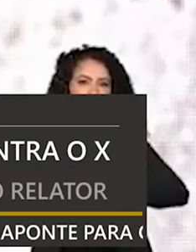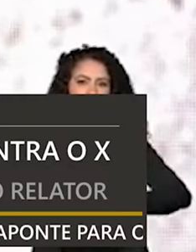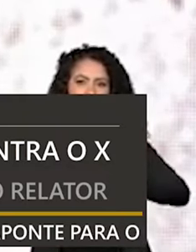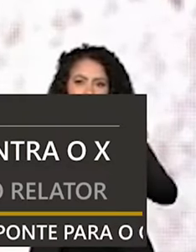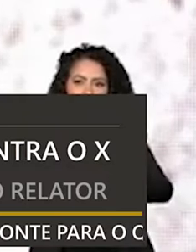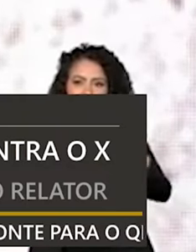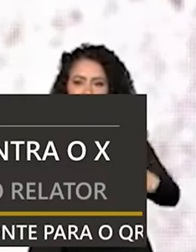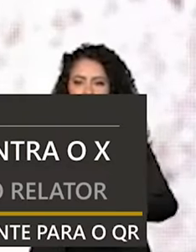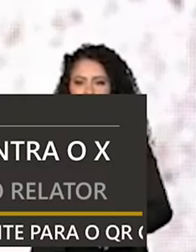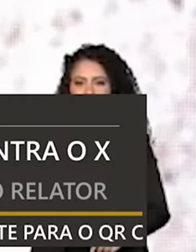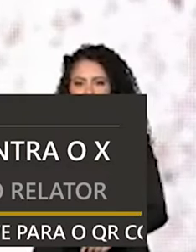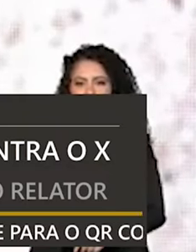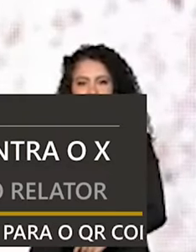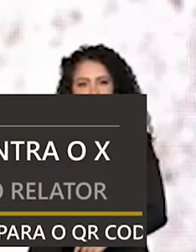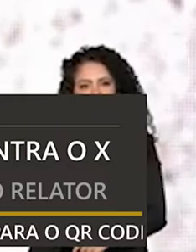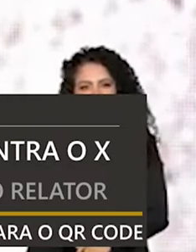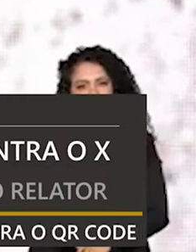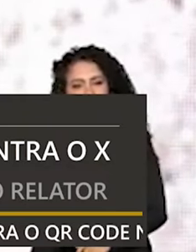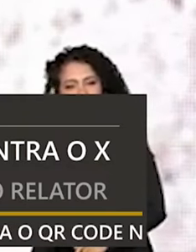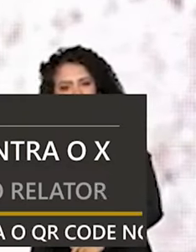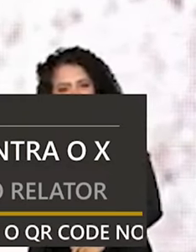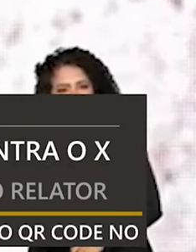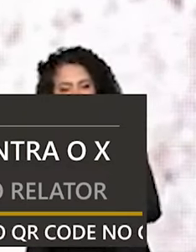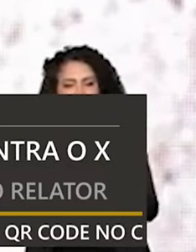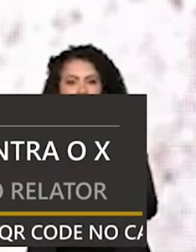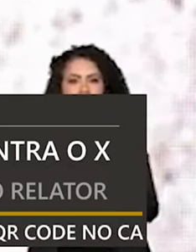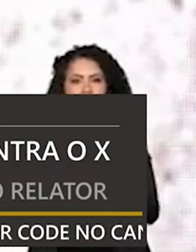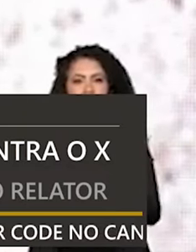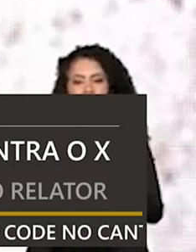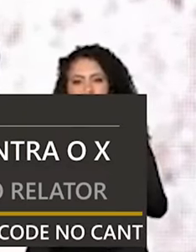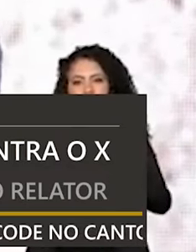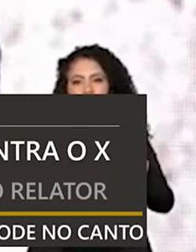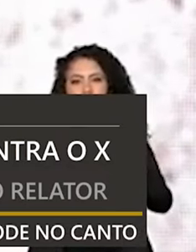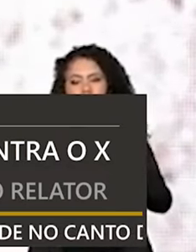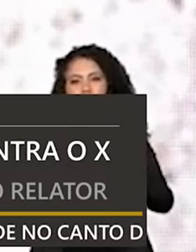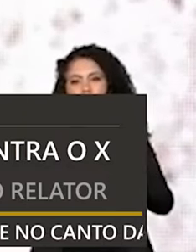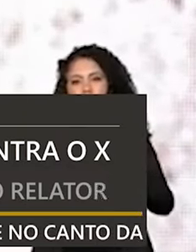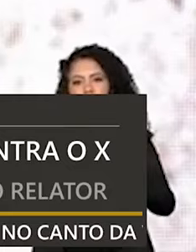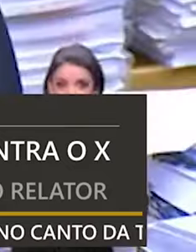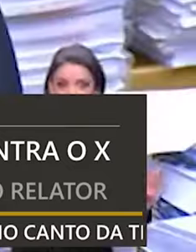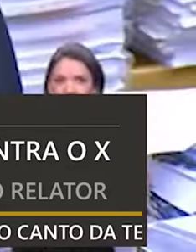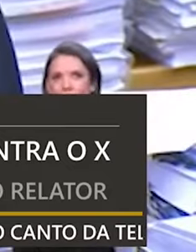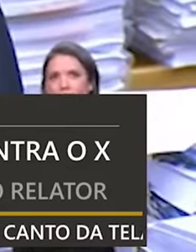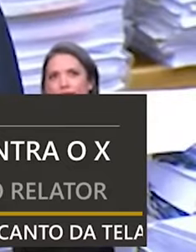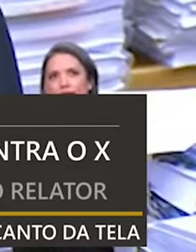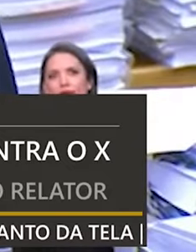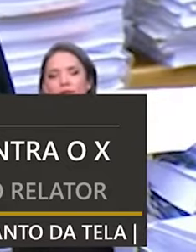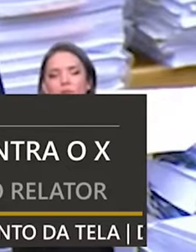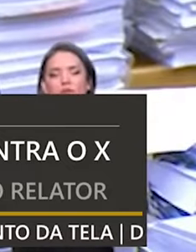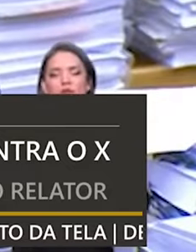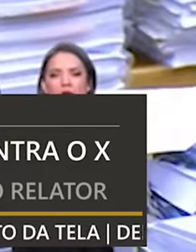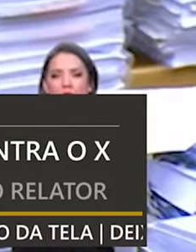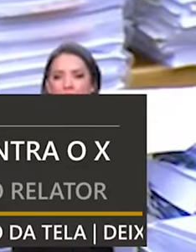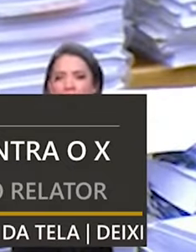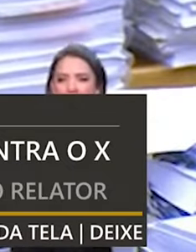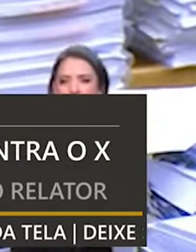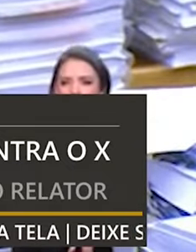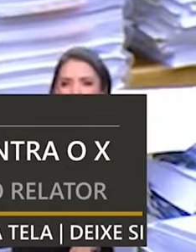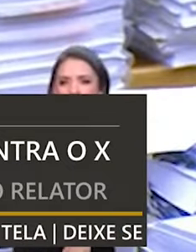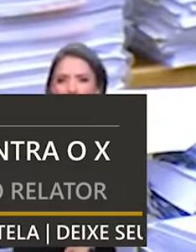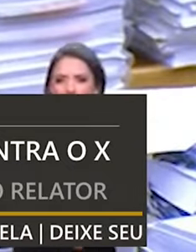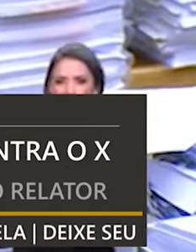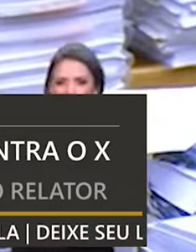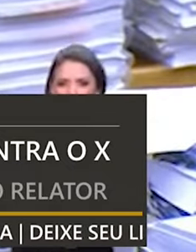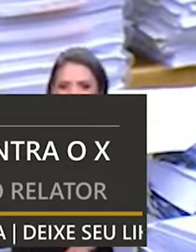cara de quem roubava bilhões se em vez de roubar bilhões tivesse investido na segurança em vez de desviar